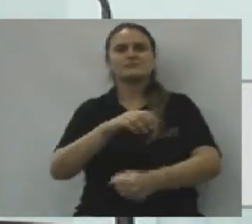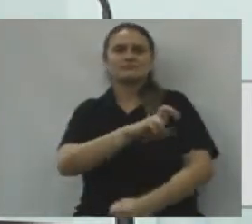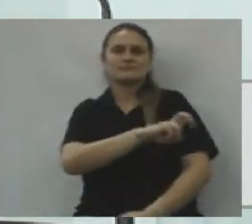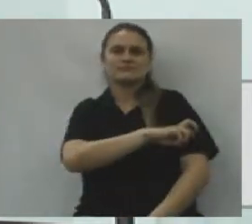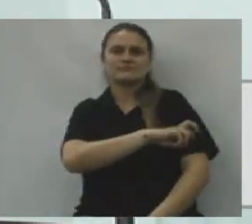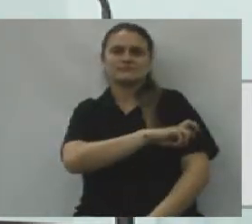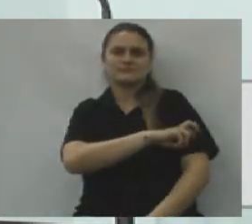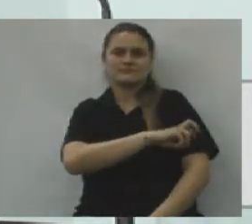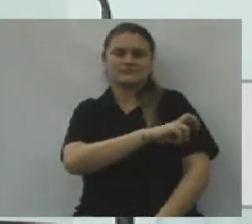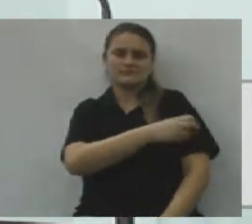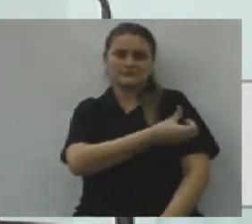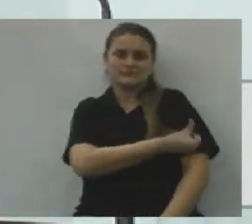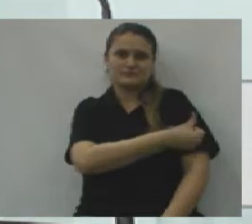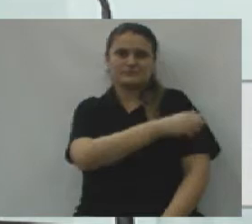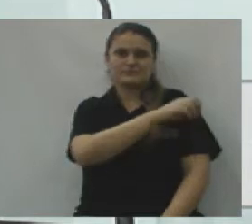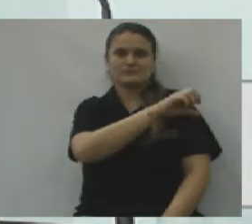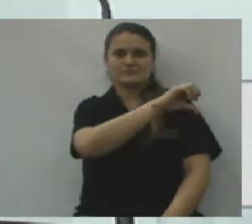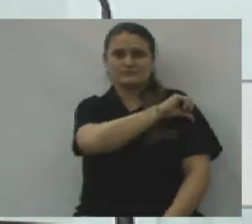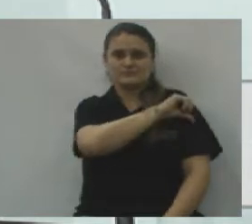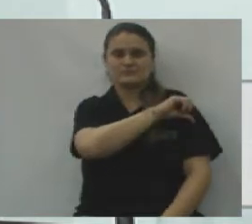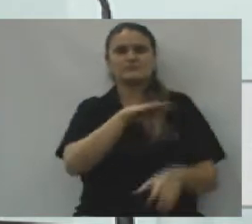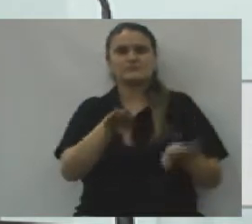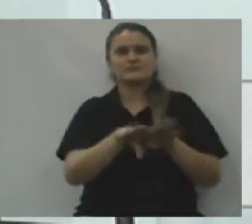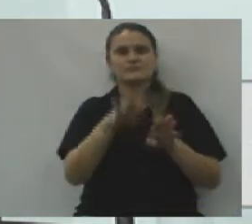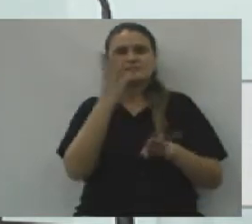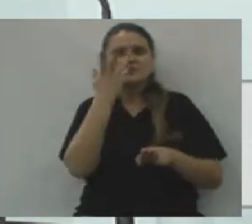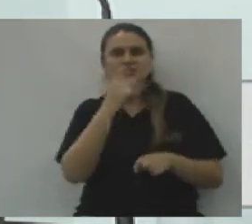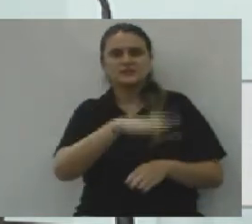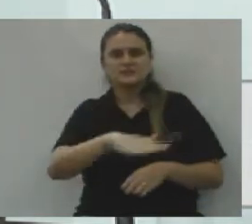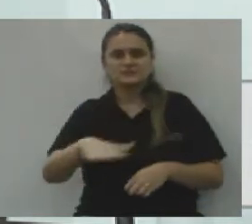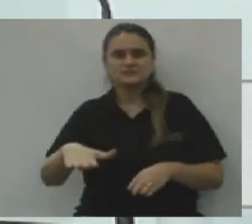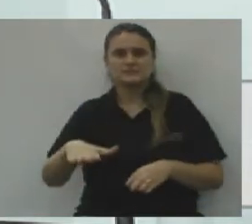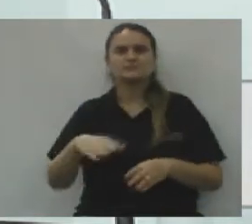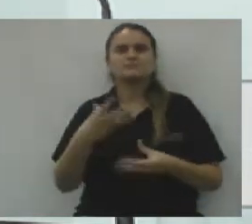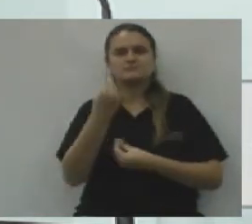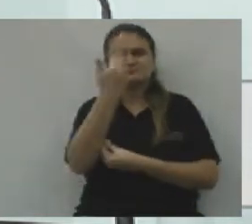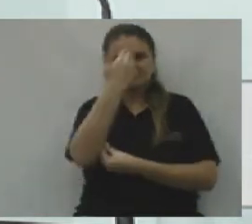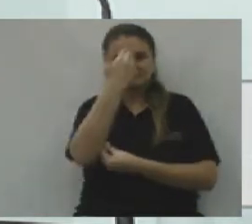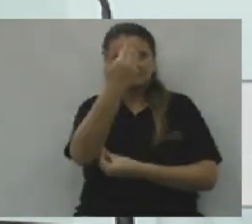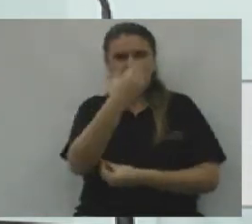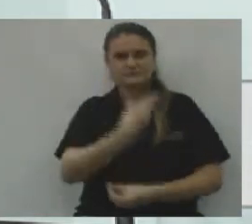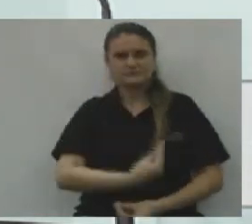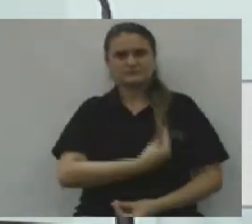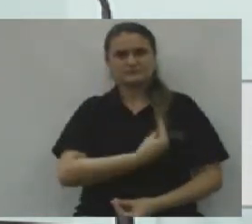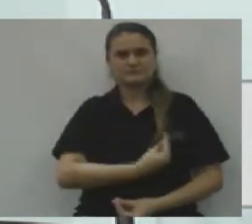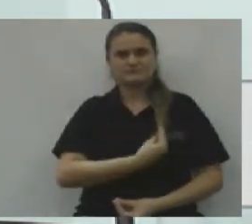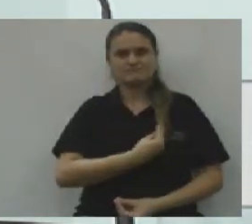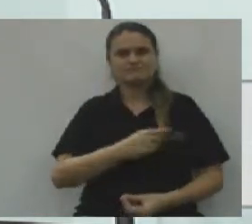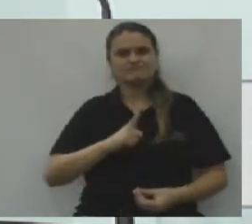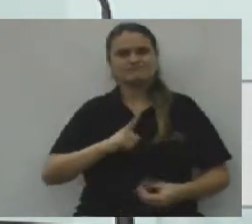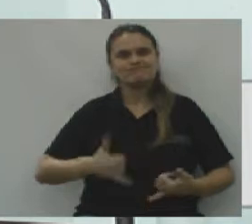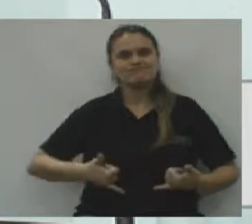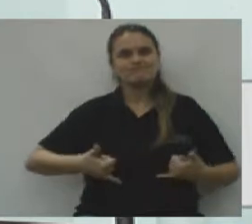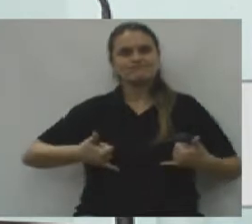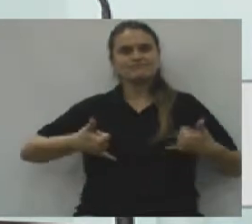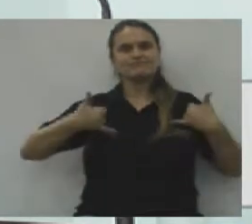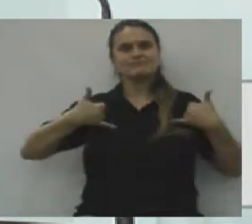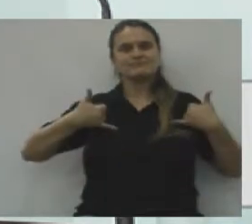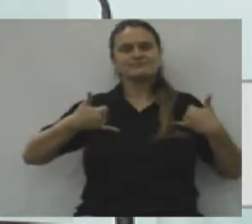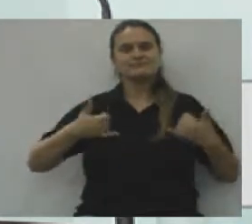fundamental e dos centros de educação infantil. Muito obrigado pela presença honrosa nessa noite de